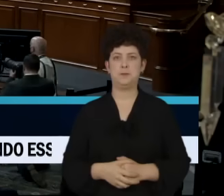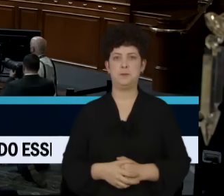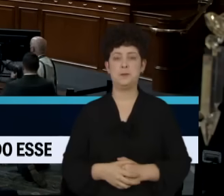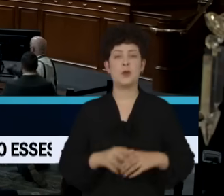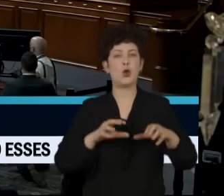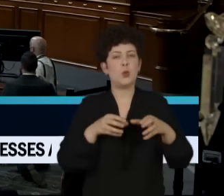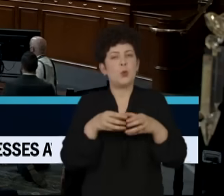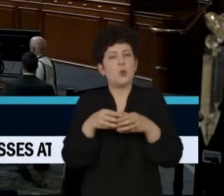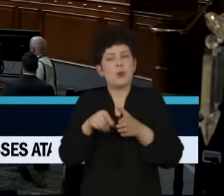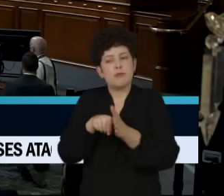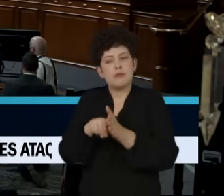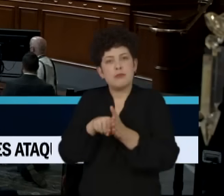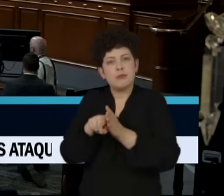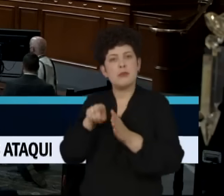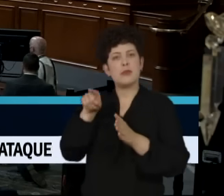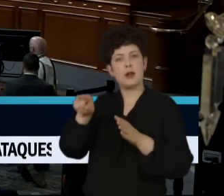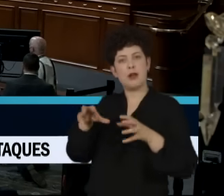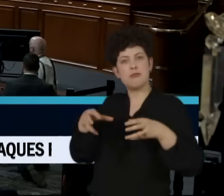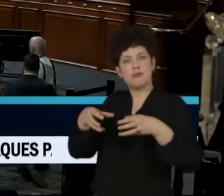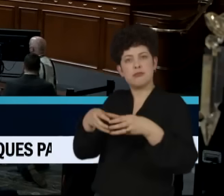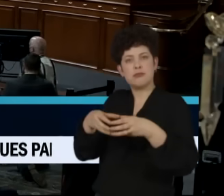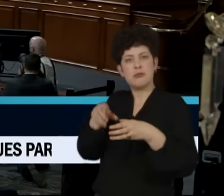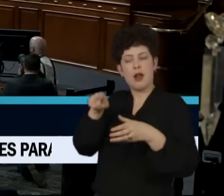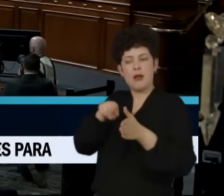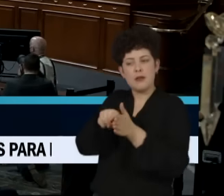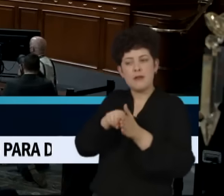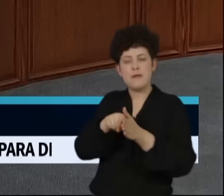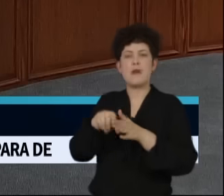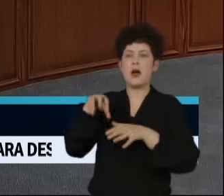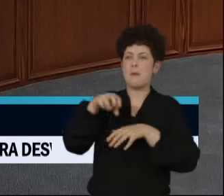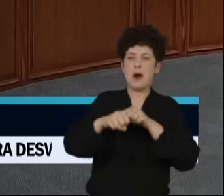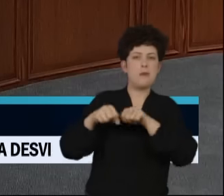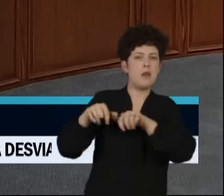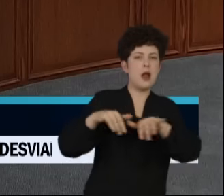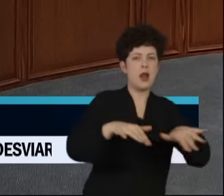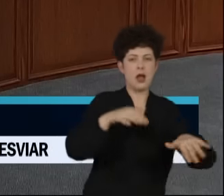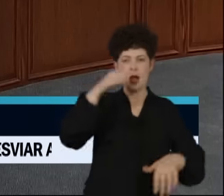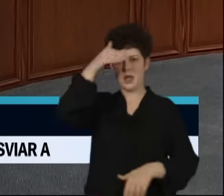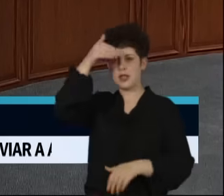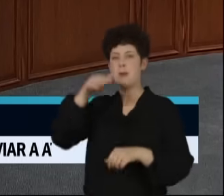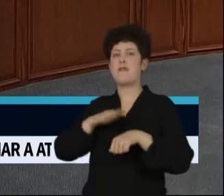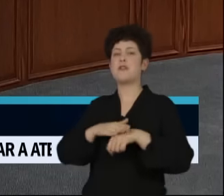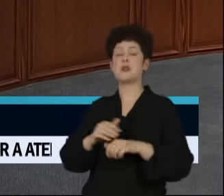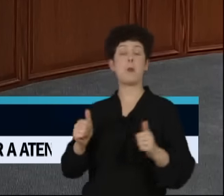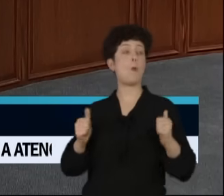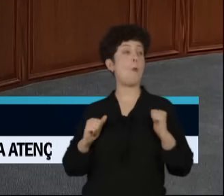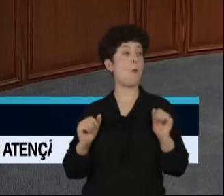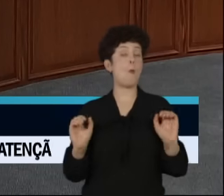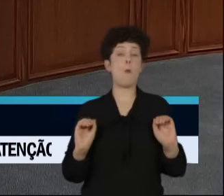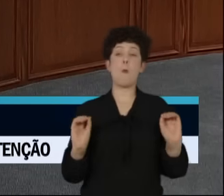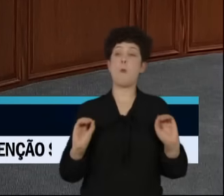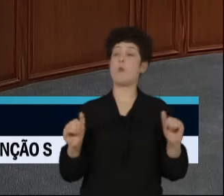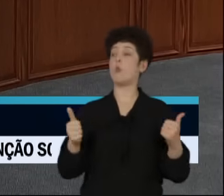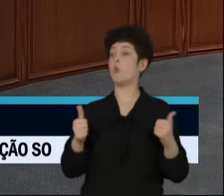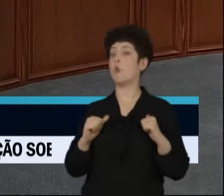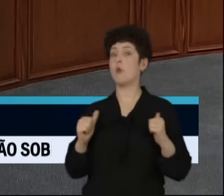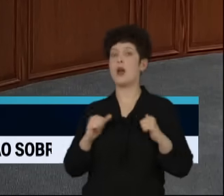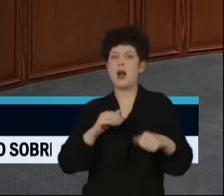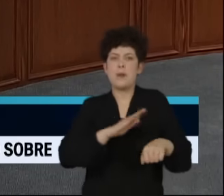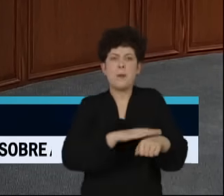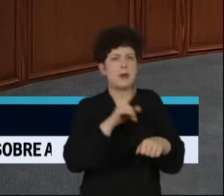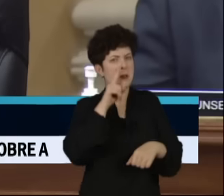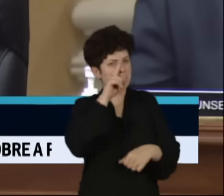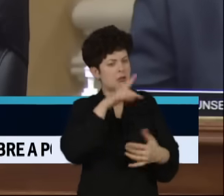Um comitê da Câmara dos Estados Unidos que investiga os ataques concluiu que Trump nada fez para evitar um dos momentos mais ameaçadores da